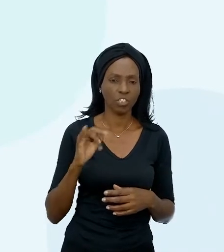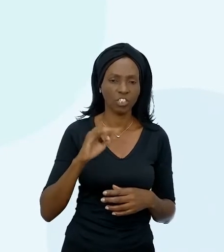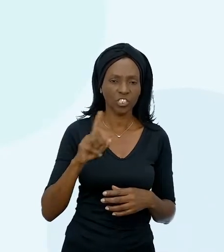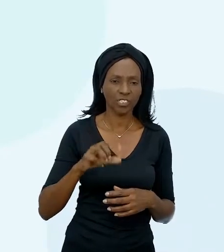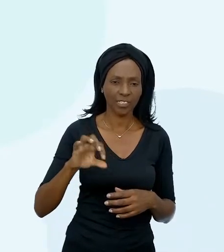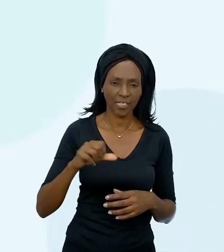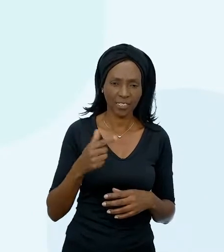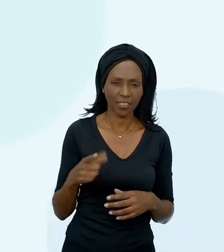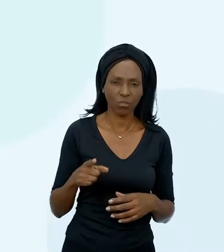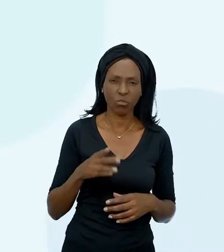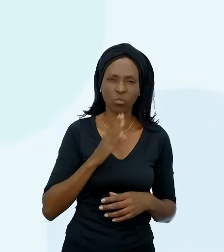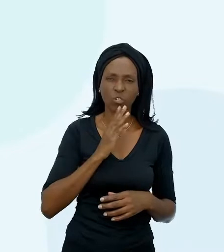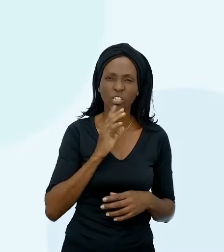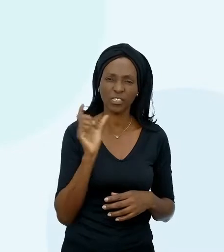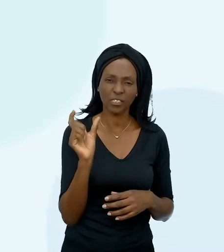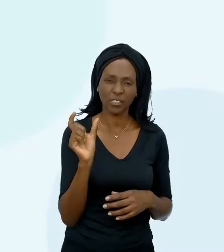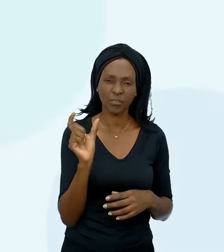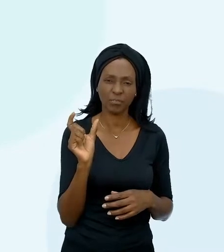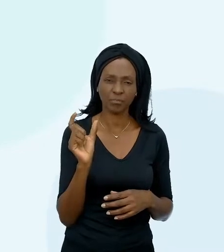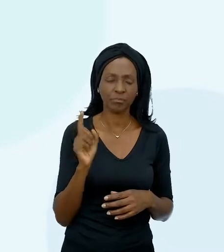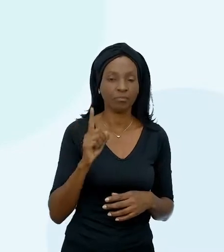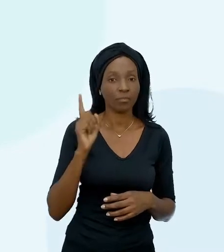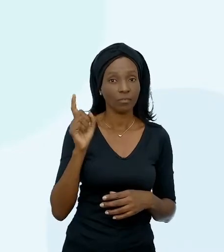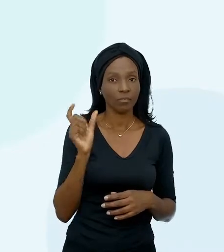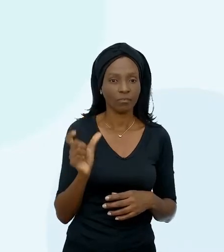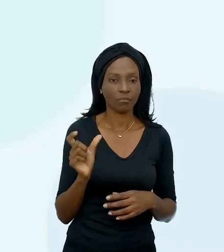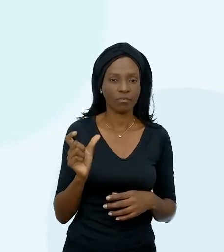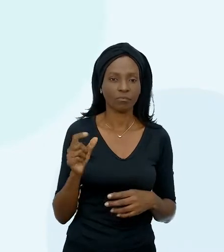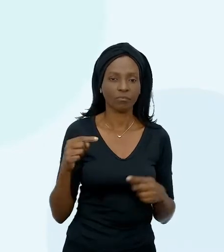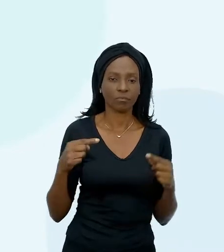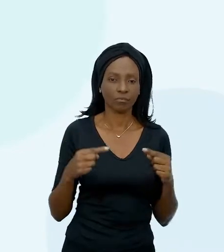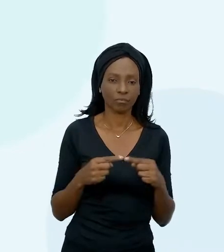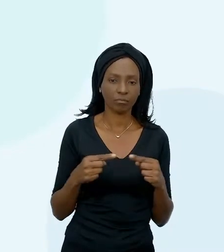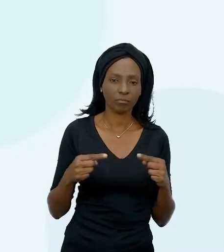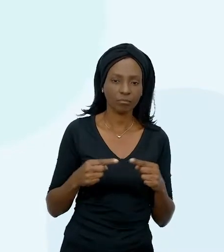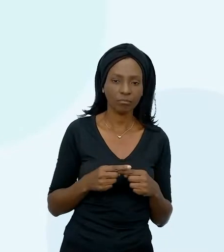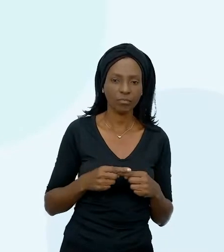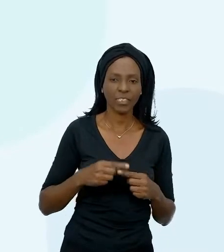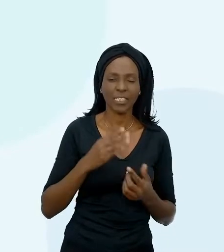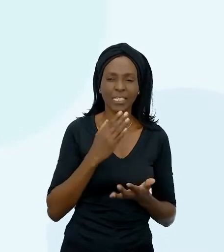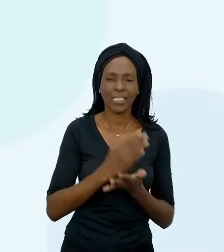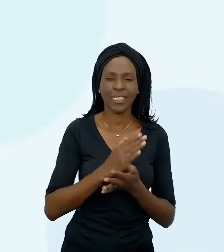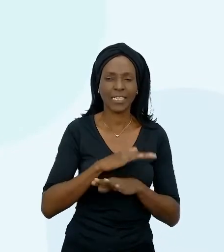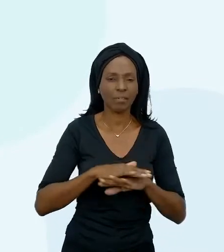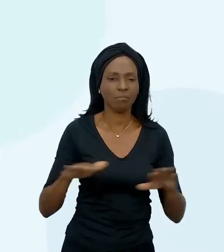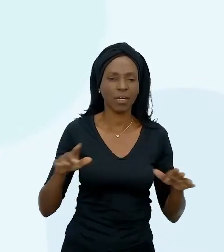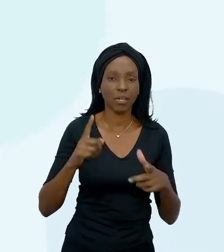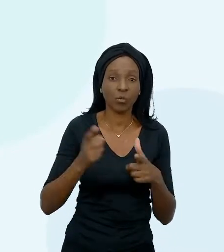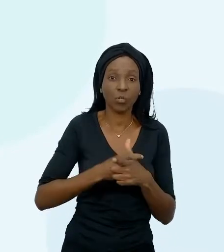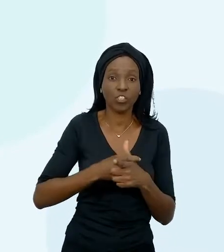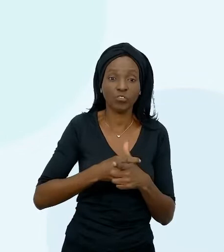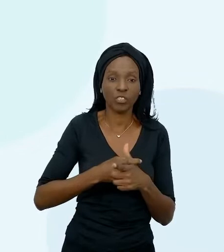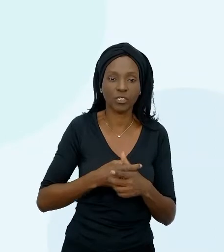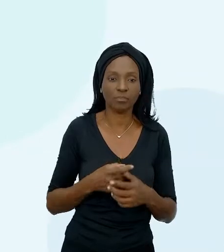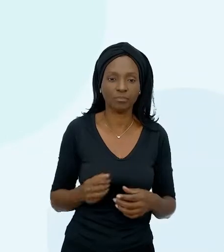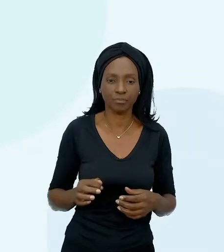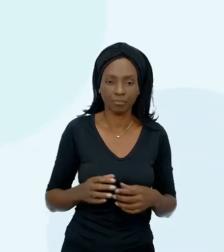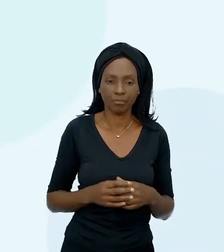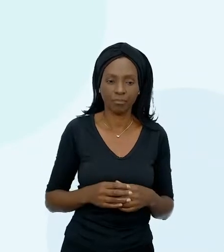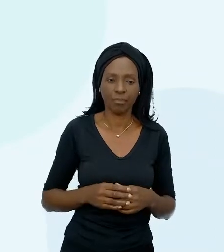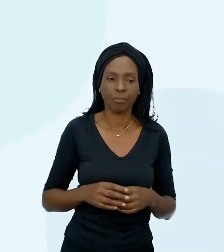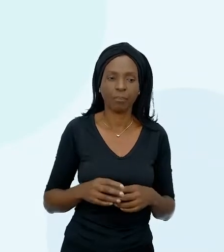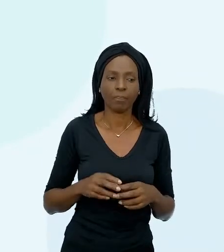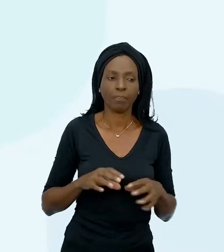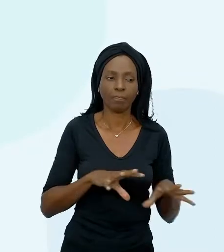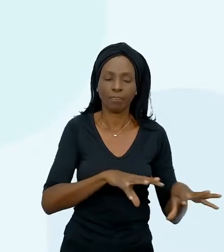o que é amortização? Amortização é um processo de extinção de uma dívida. O que é extinção, né? Quando a